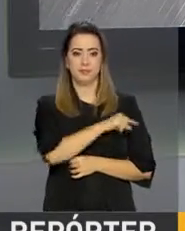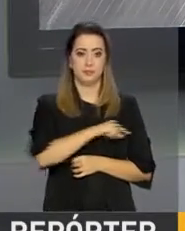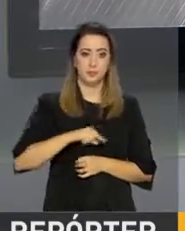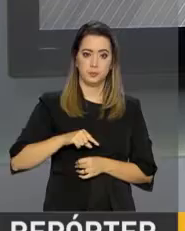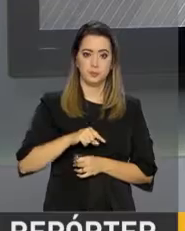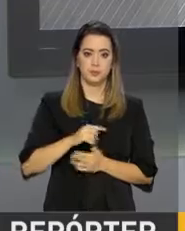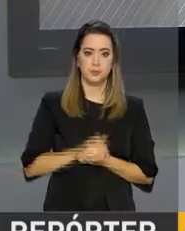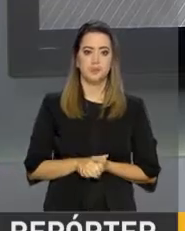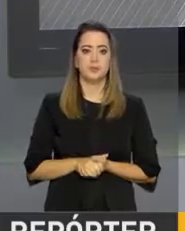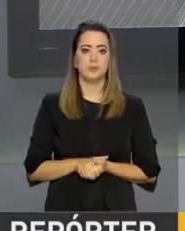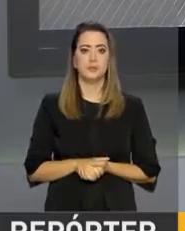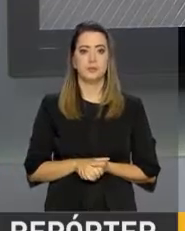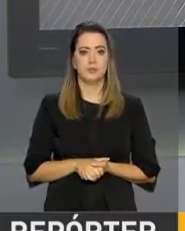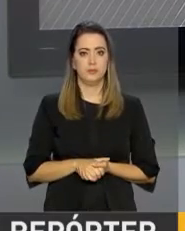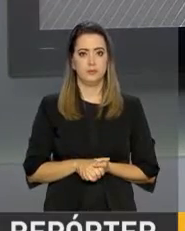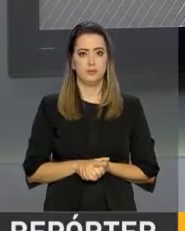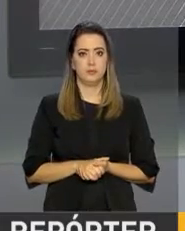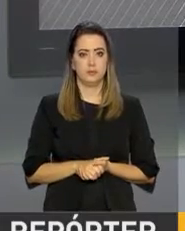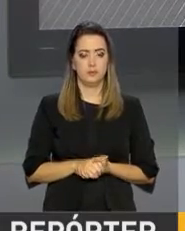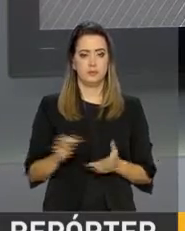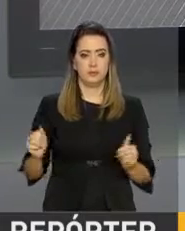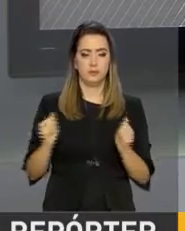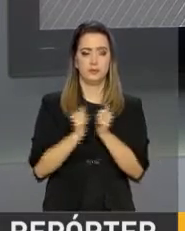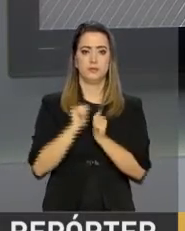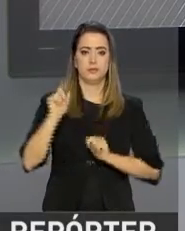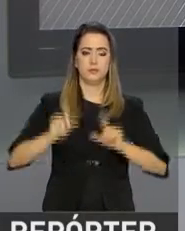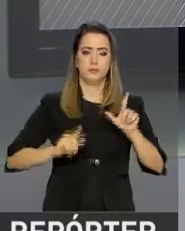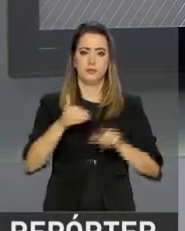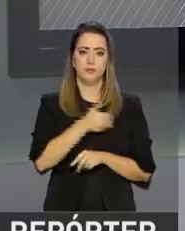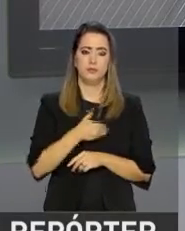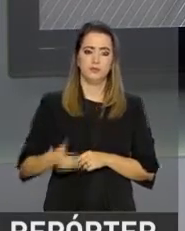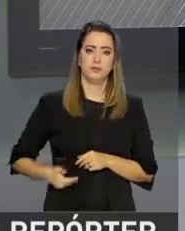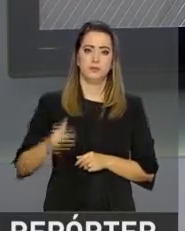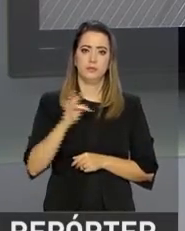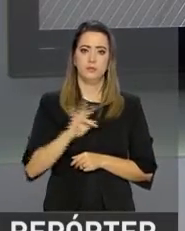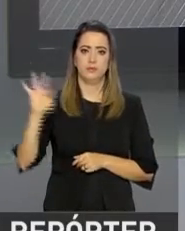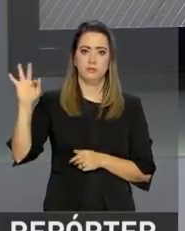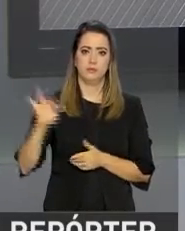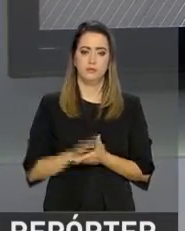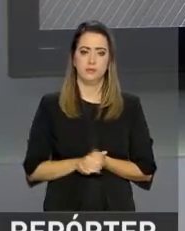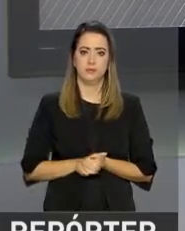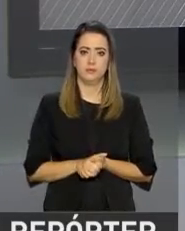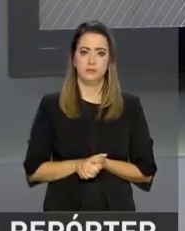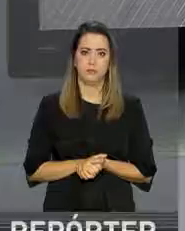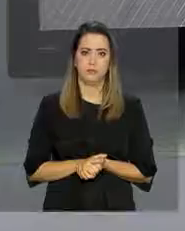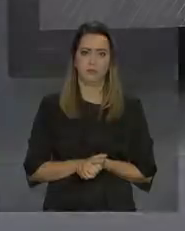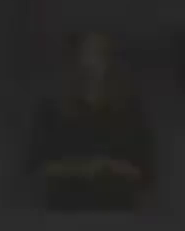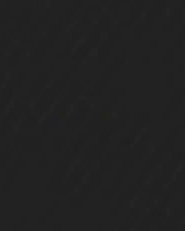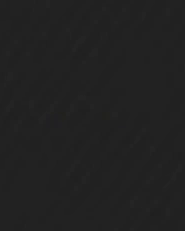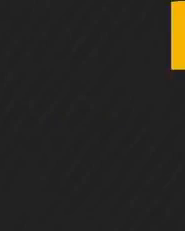na página da nbr na internet continue com a gente na nbr a tv do governo federal